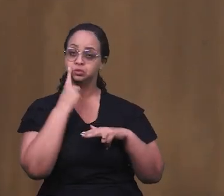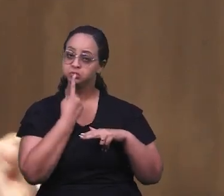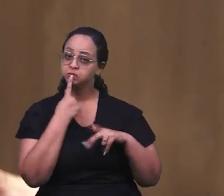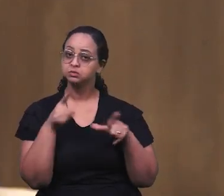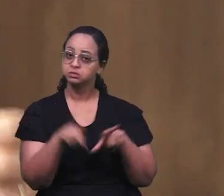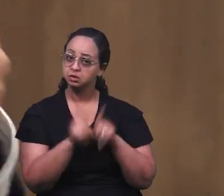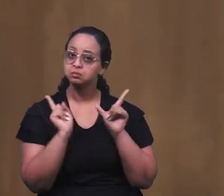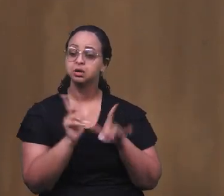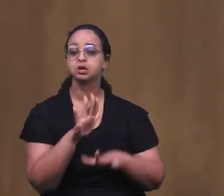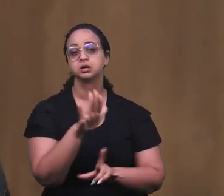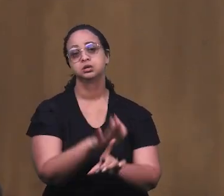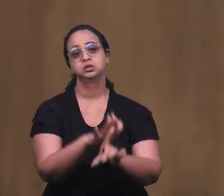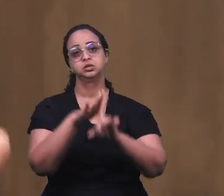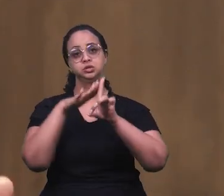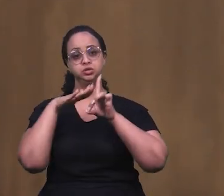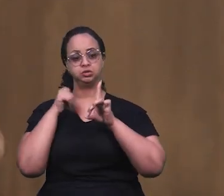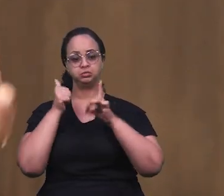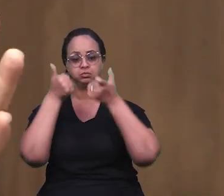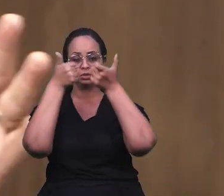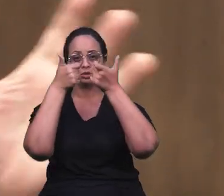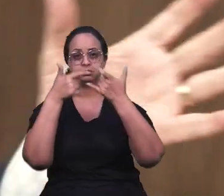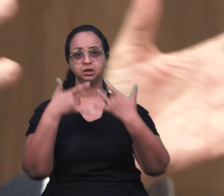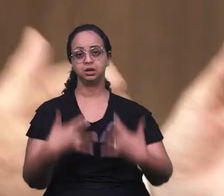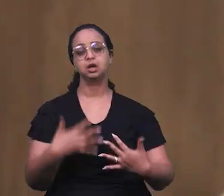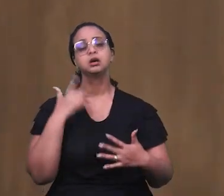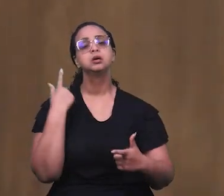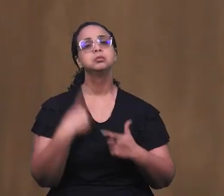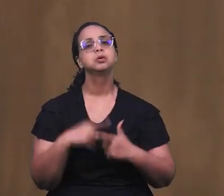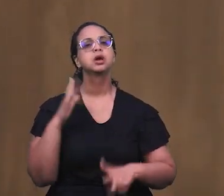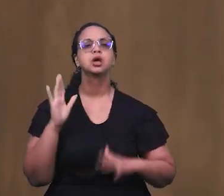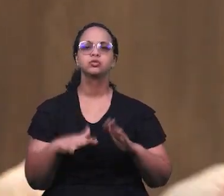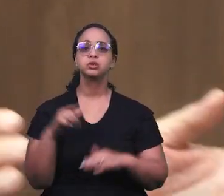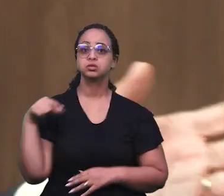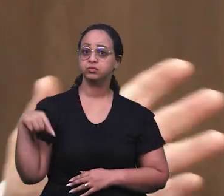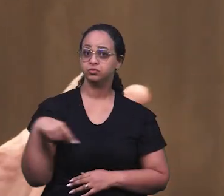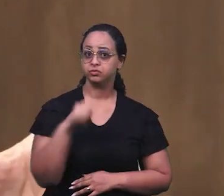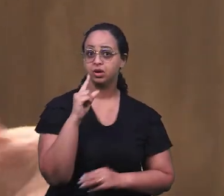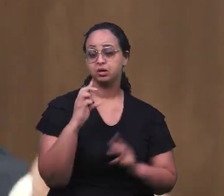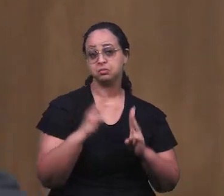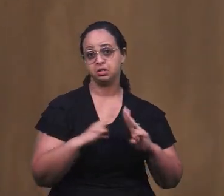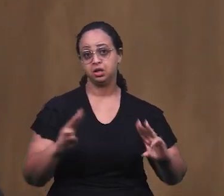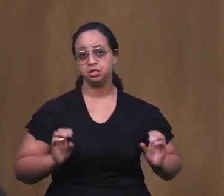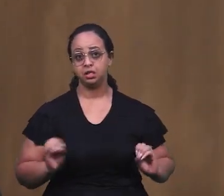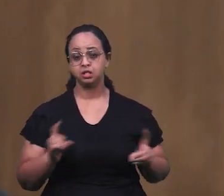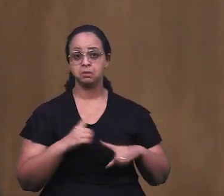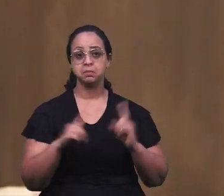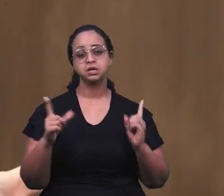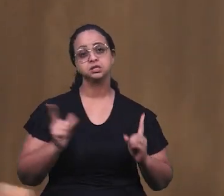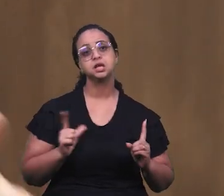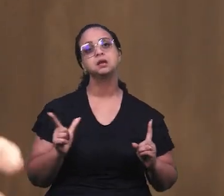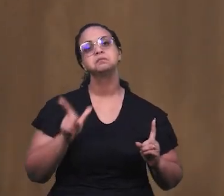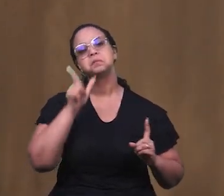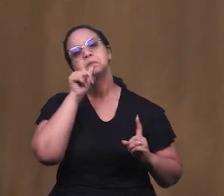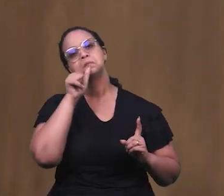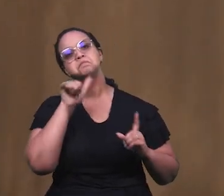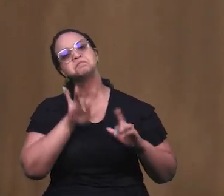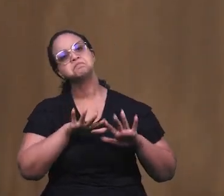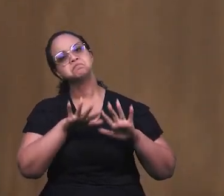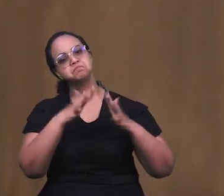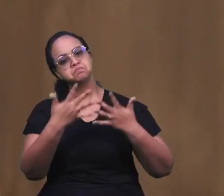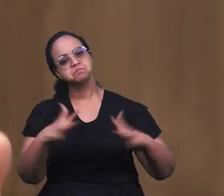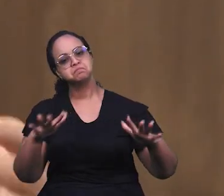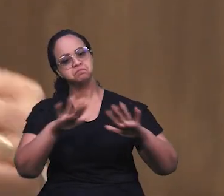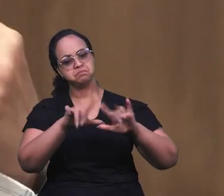também. Então, chamá-los para explicar justamente. Às vezes, não há um Manaim, mas há a piscina do sítio de alguém,